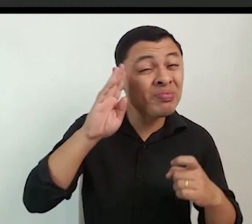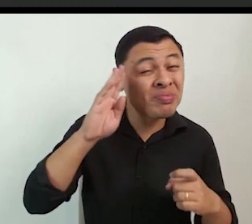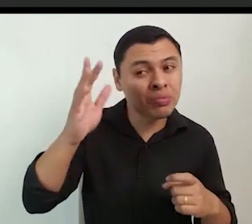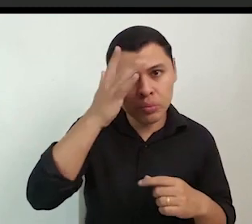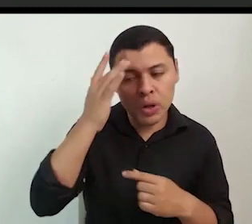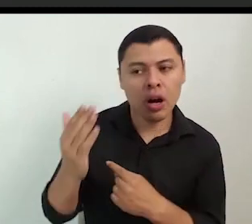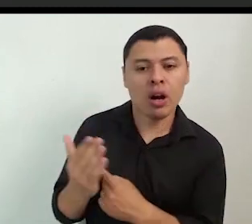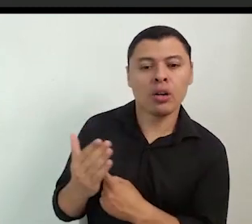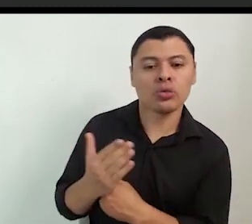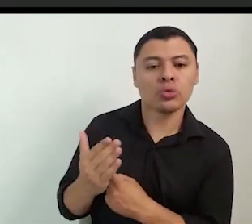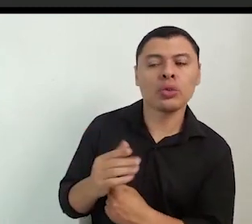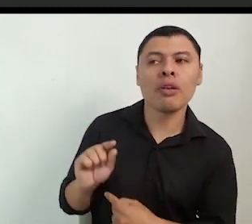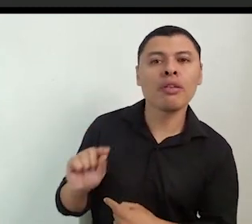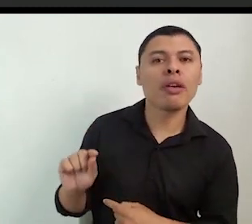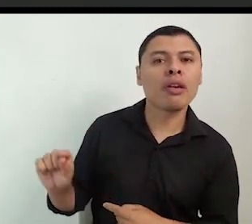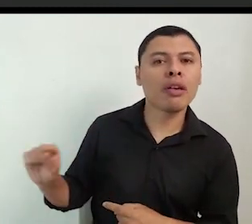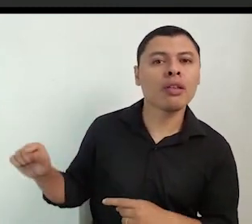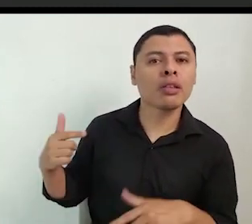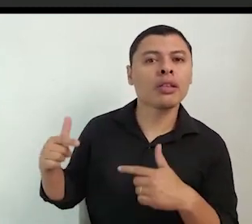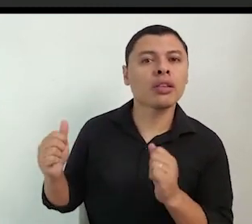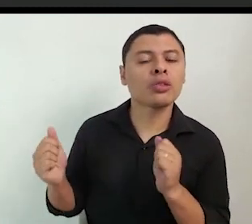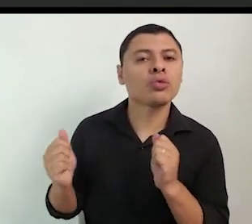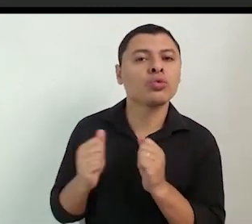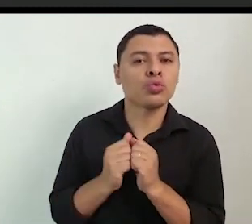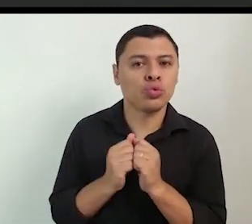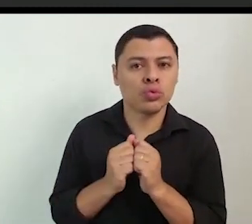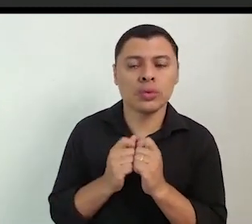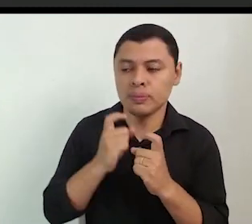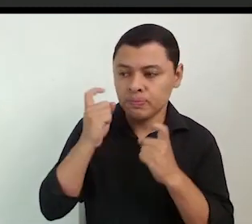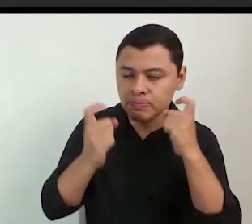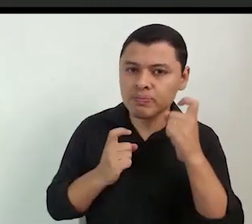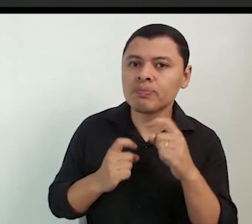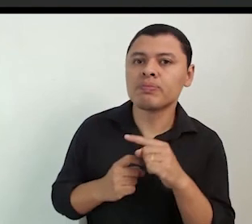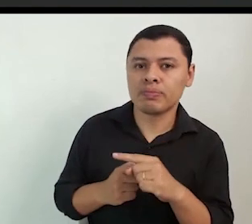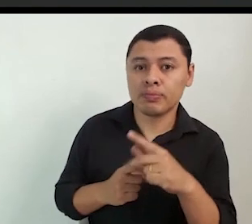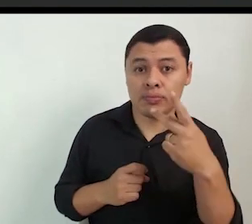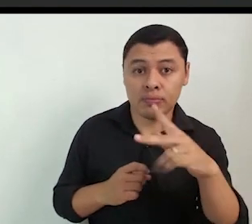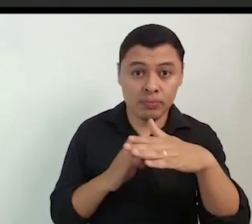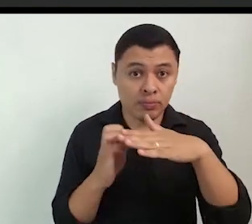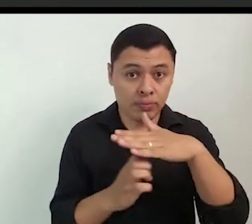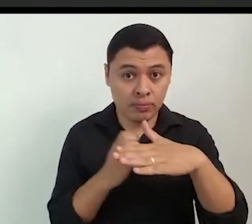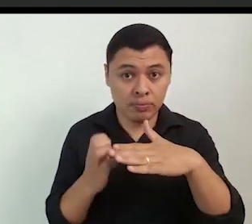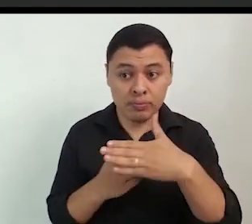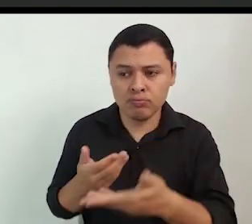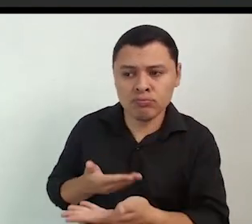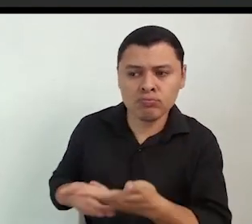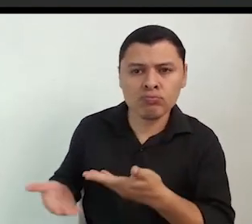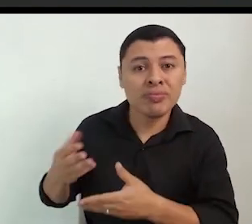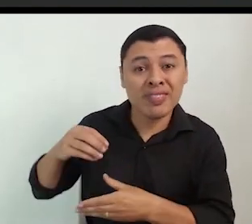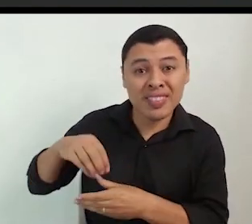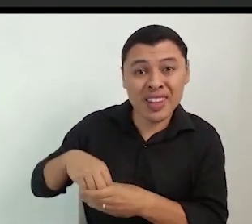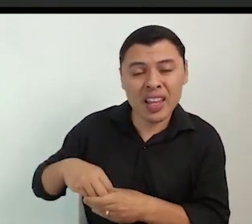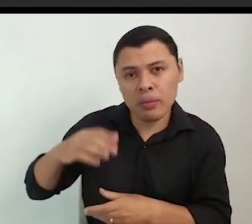com você, com quem está no seu dia a dia de trabalho. Você tem que ter um negócio que seja sustentável